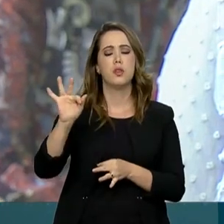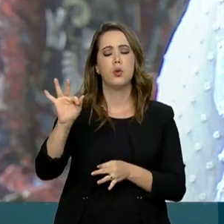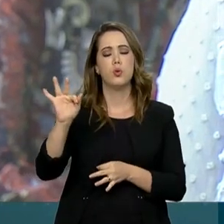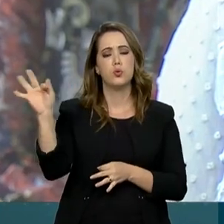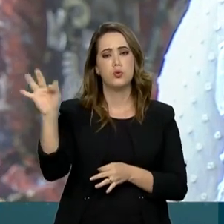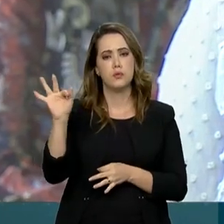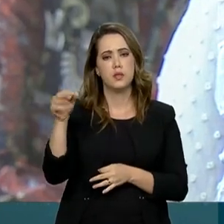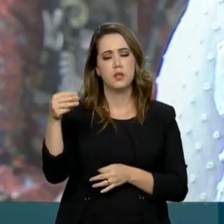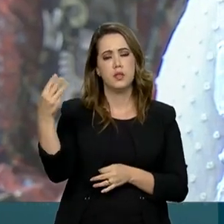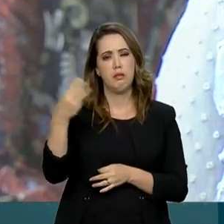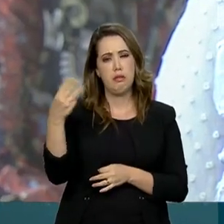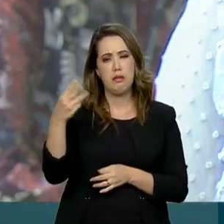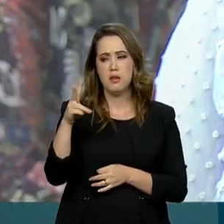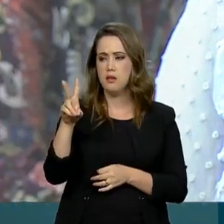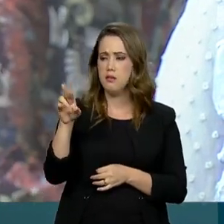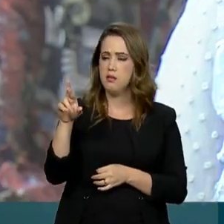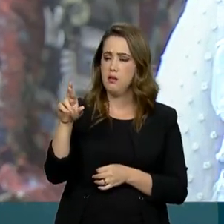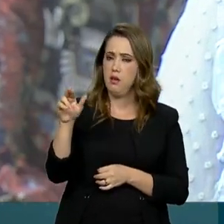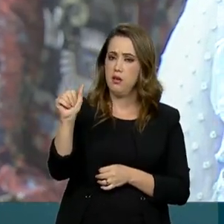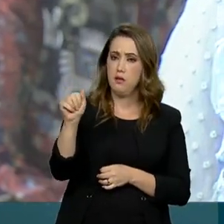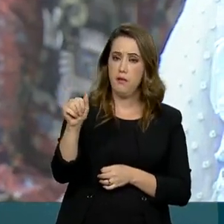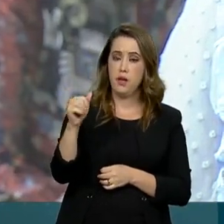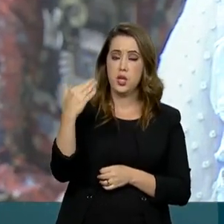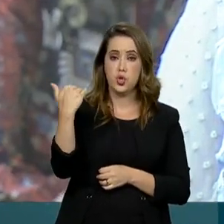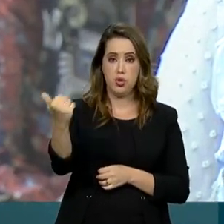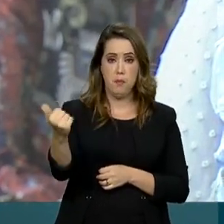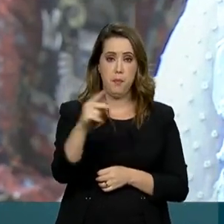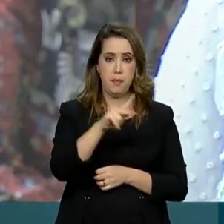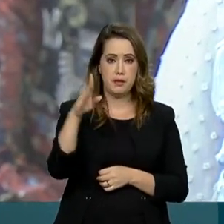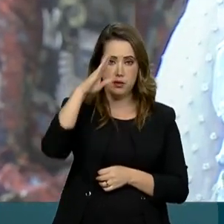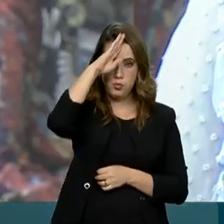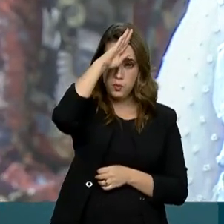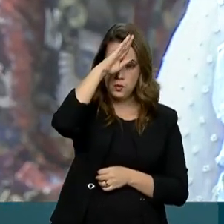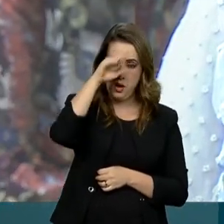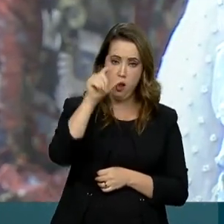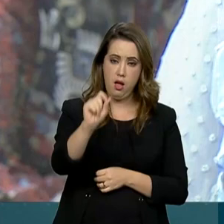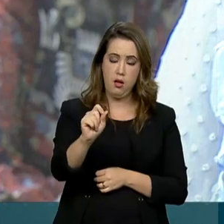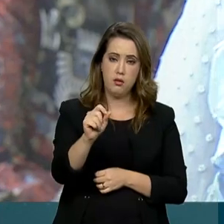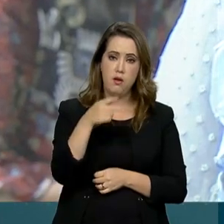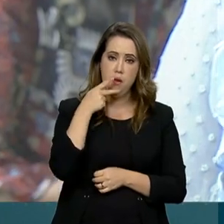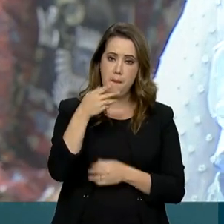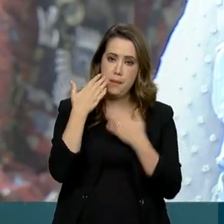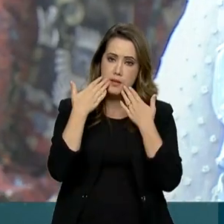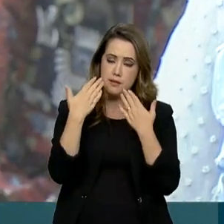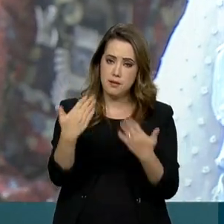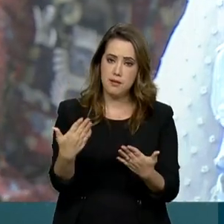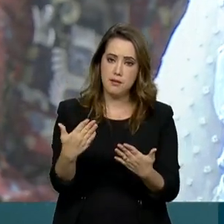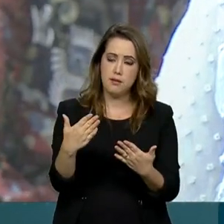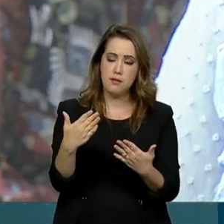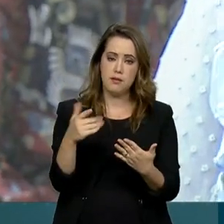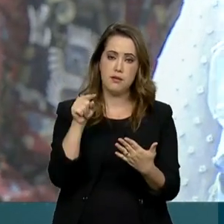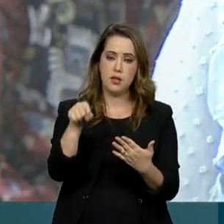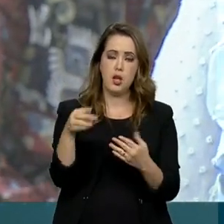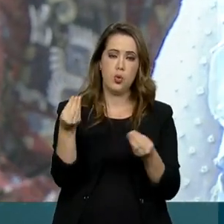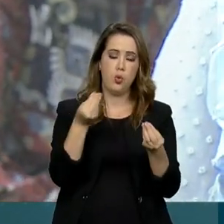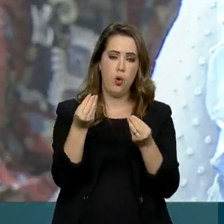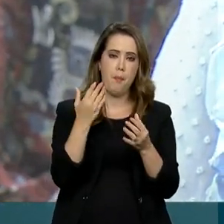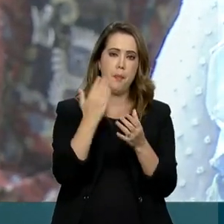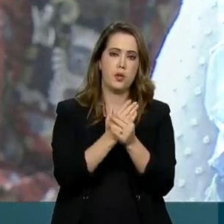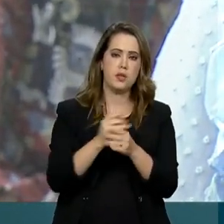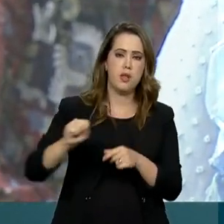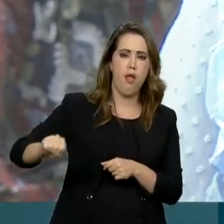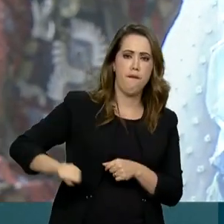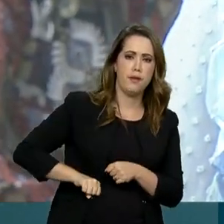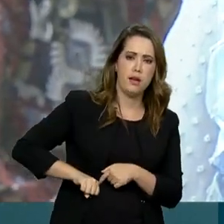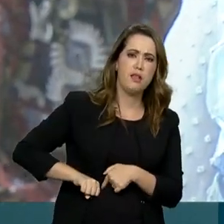vara da justiça federal de juiz de fora em chamou o presidente jair bolsonaro a depor no processo sobre a facada aí